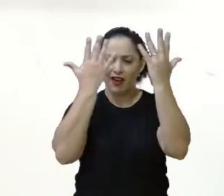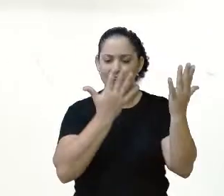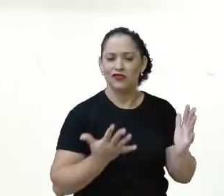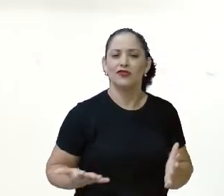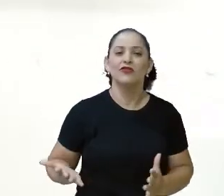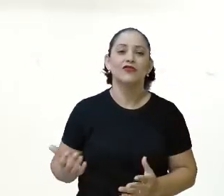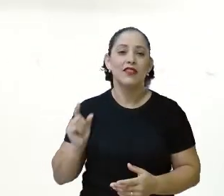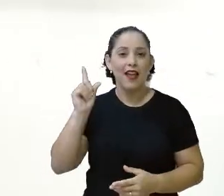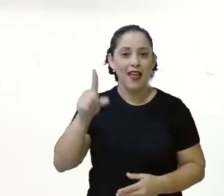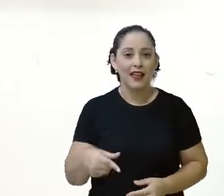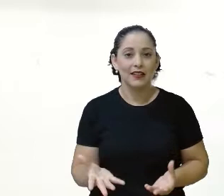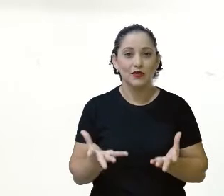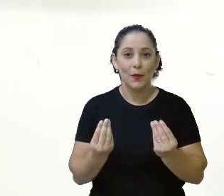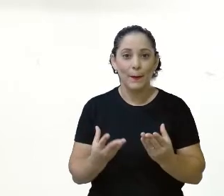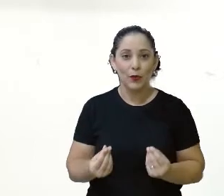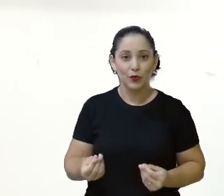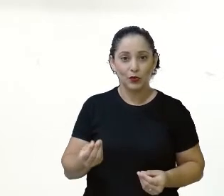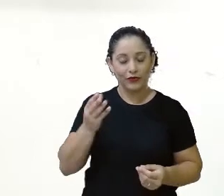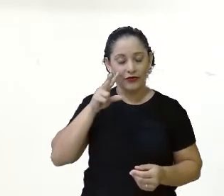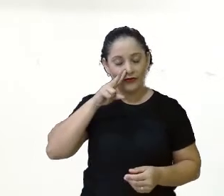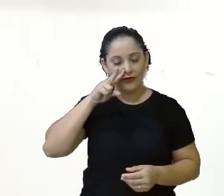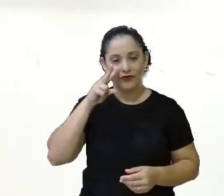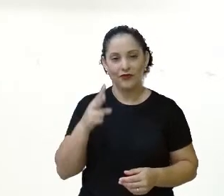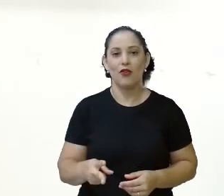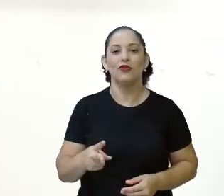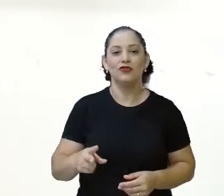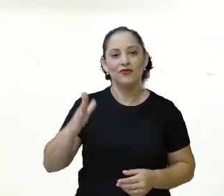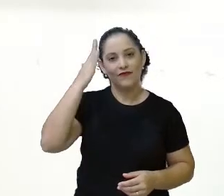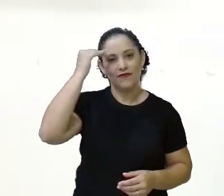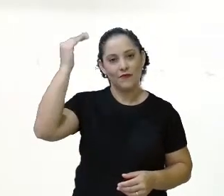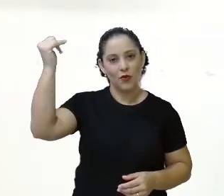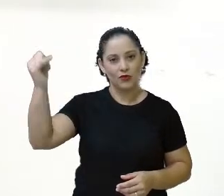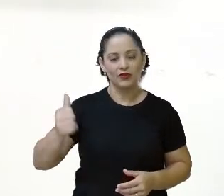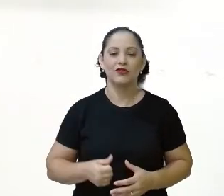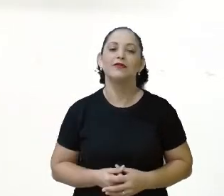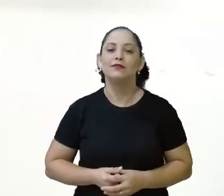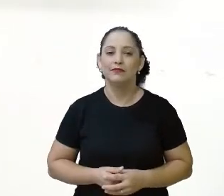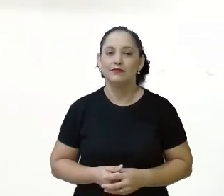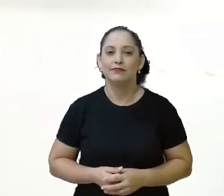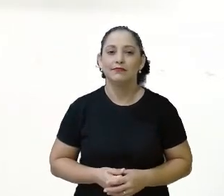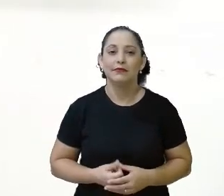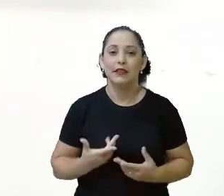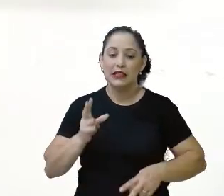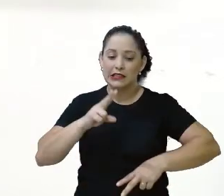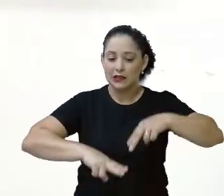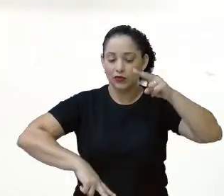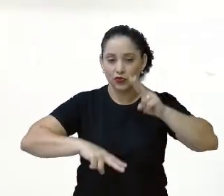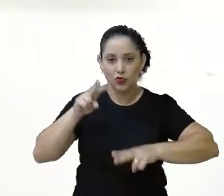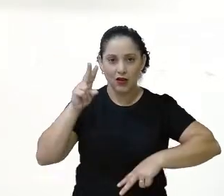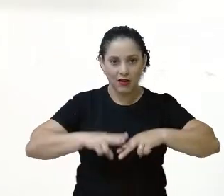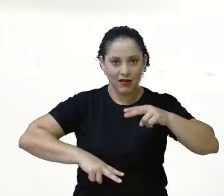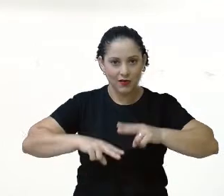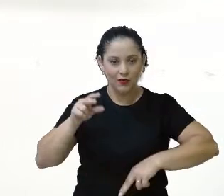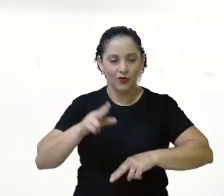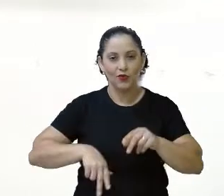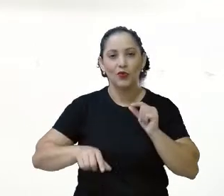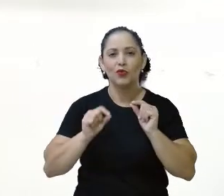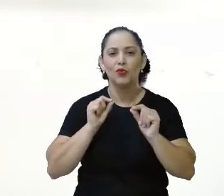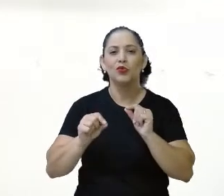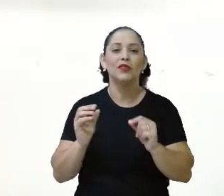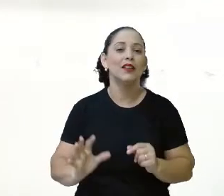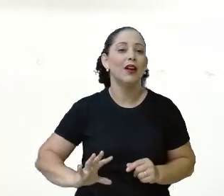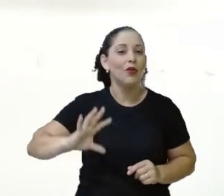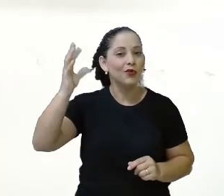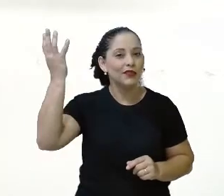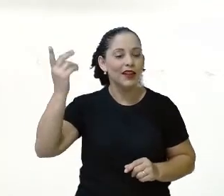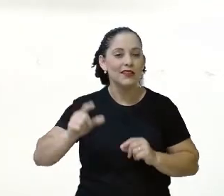são bastante fortes, certo? Então, olha só, neste ciclo junino, geralmente, o que aparece bastante